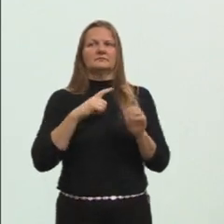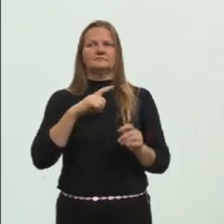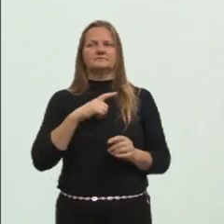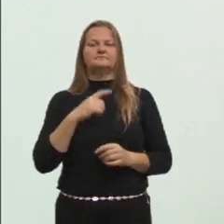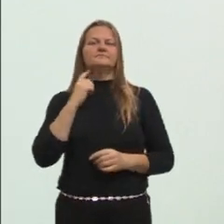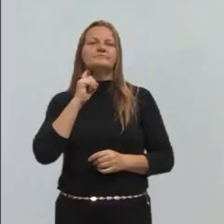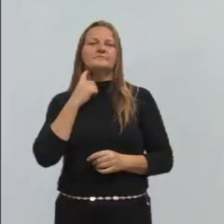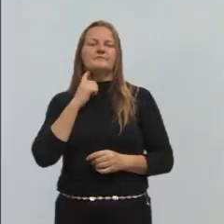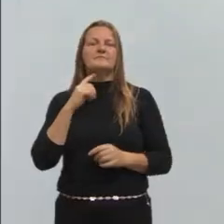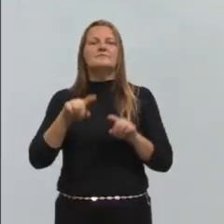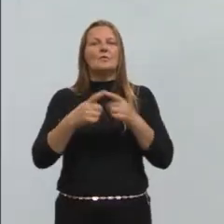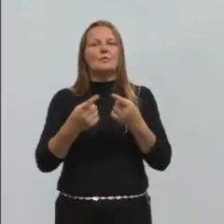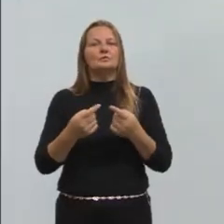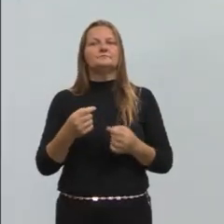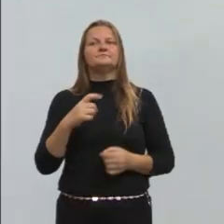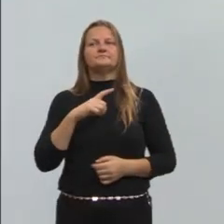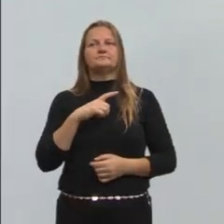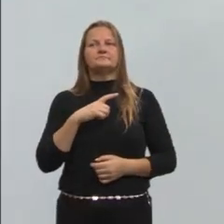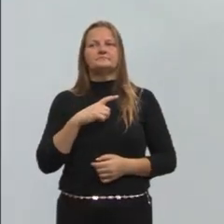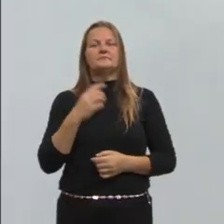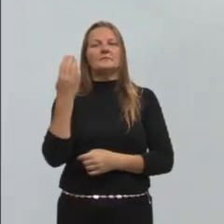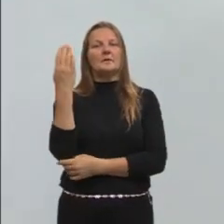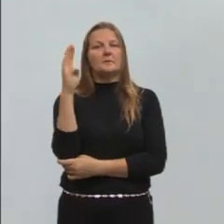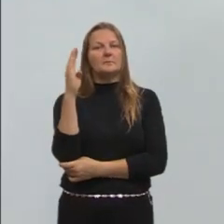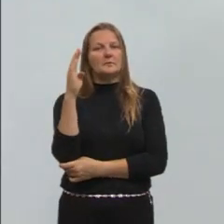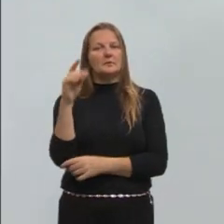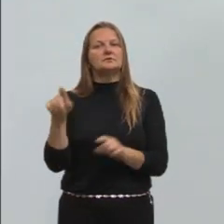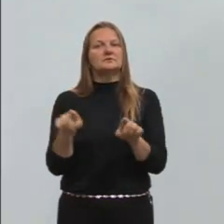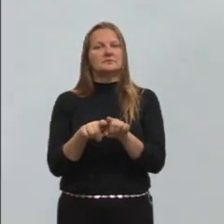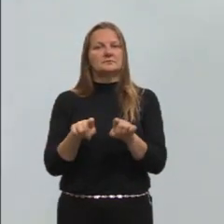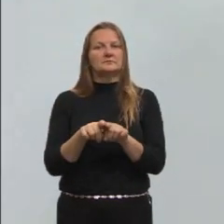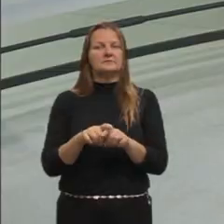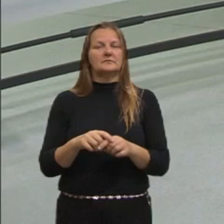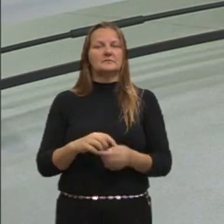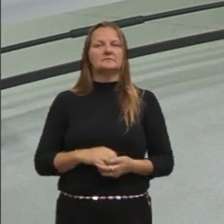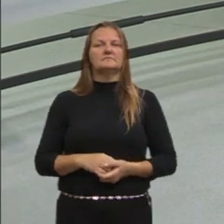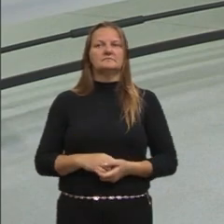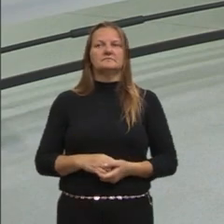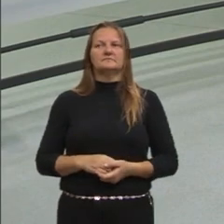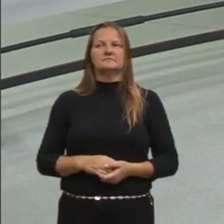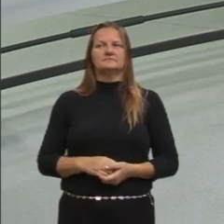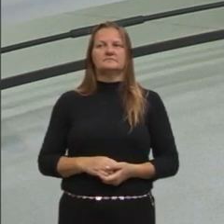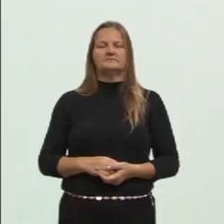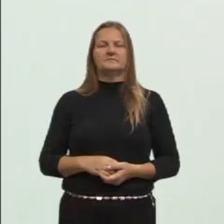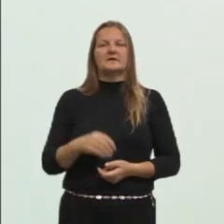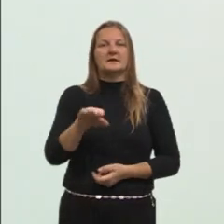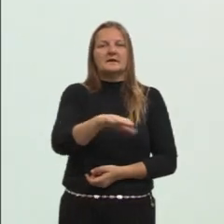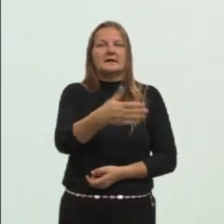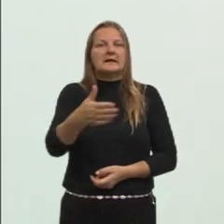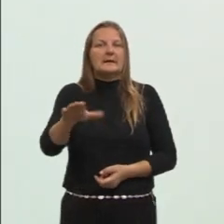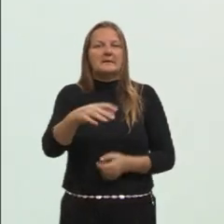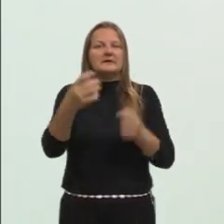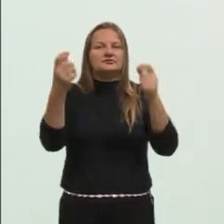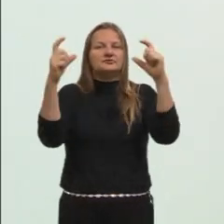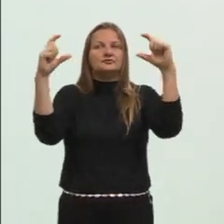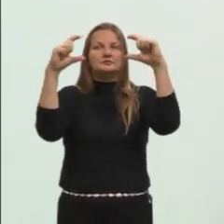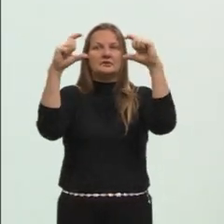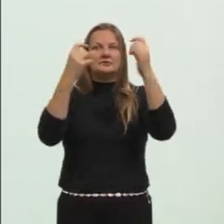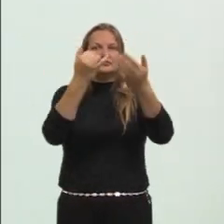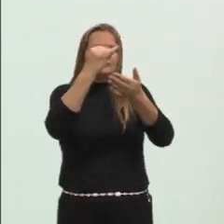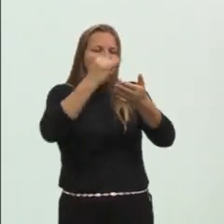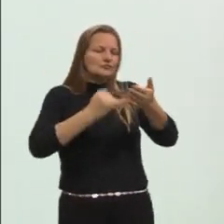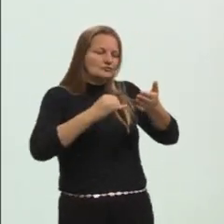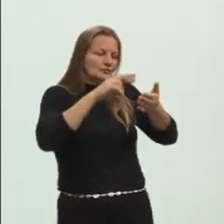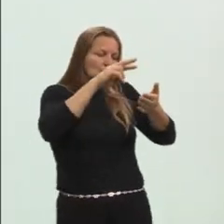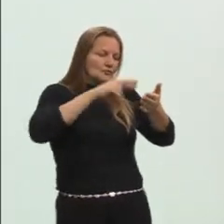poluição e também pode trazer a questão biológica vai depender da interpretação da